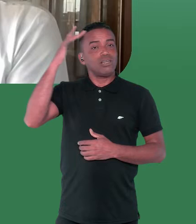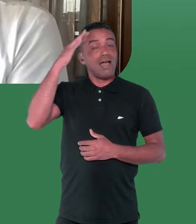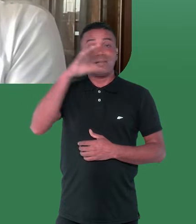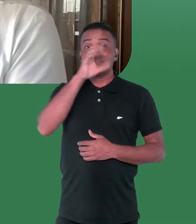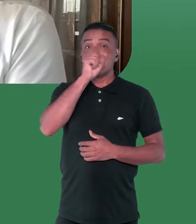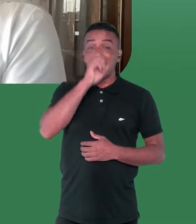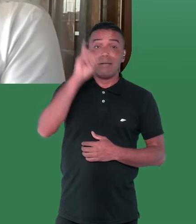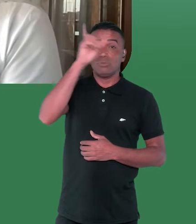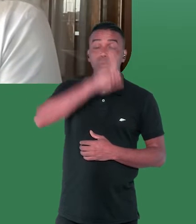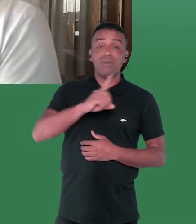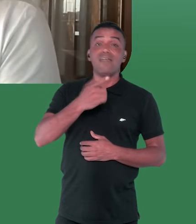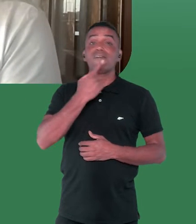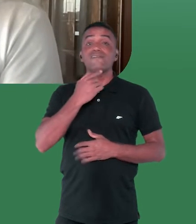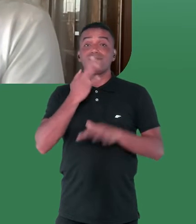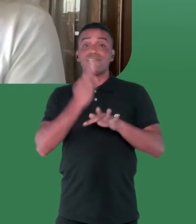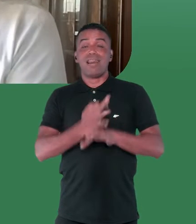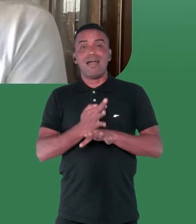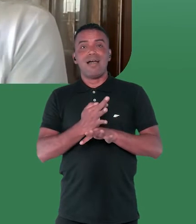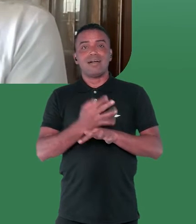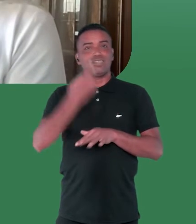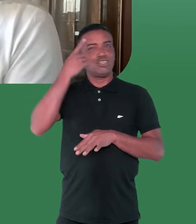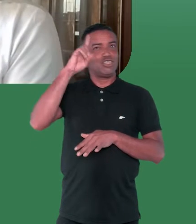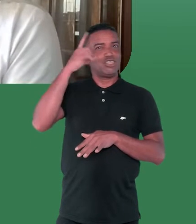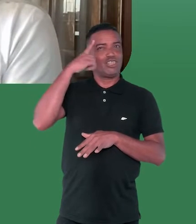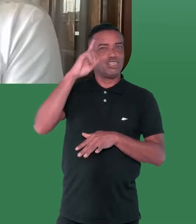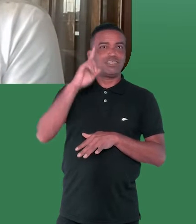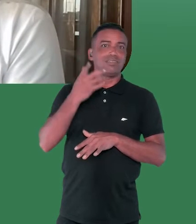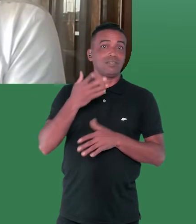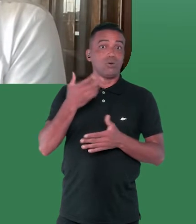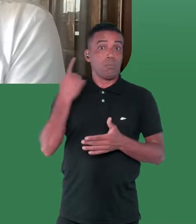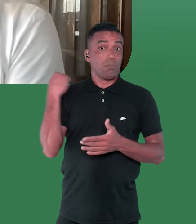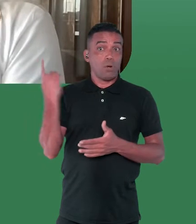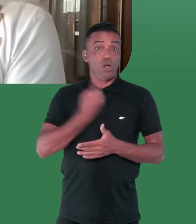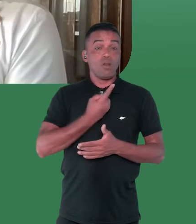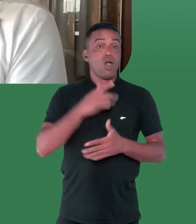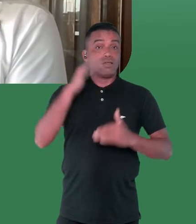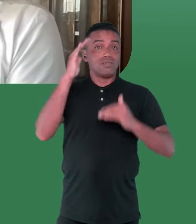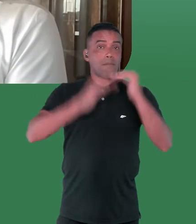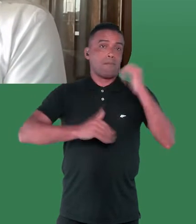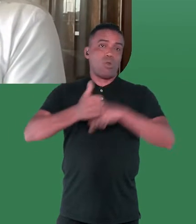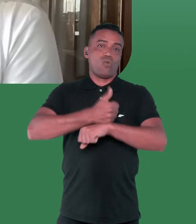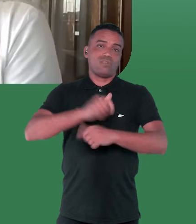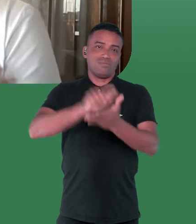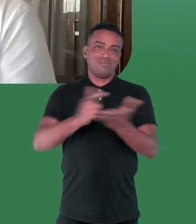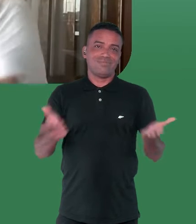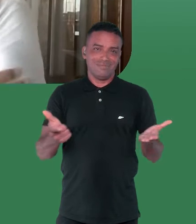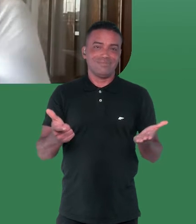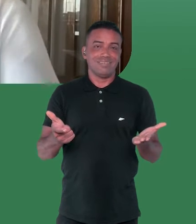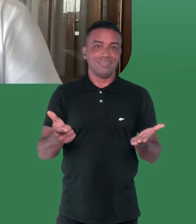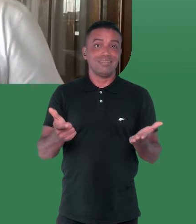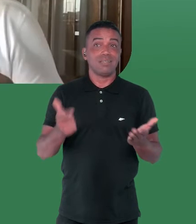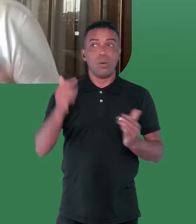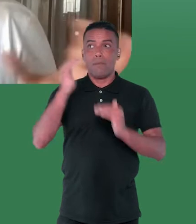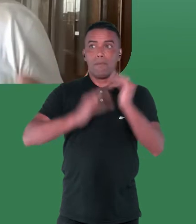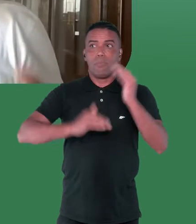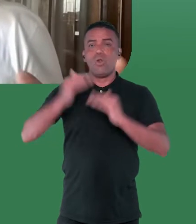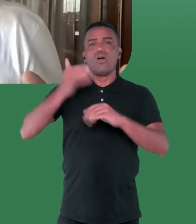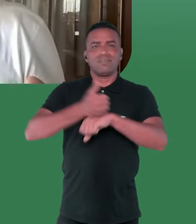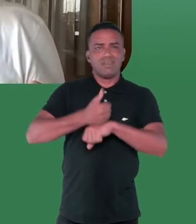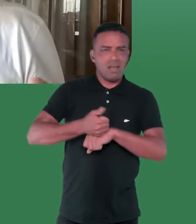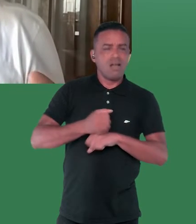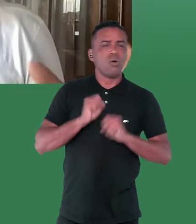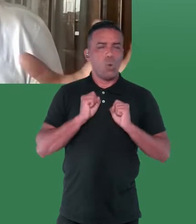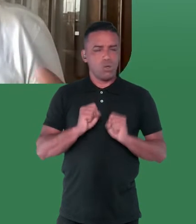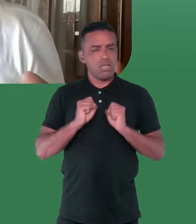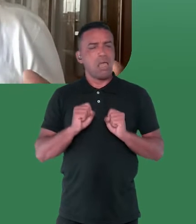feriado. Pelo contrário, é muito a nossa profissão. A gente tem algumas profissões que dá para você fazer